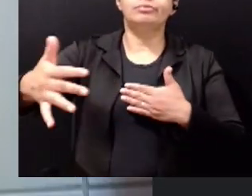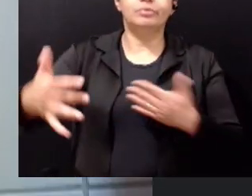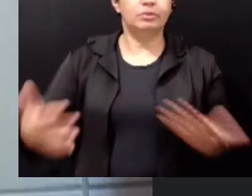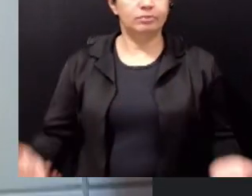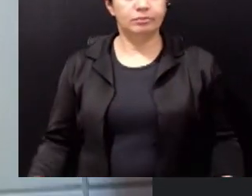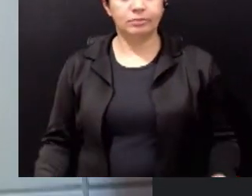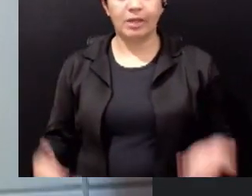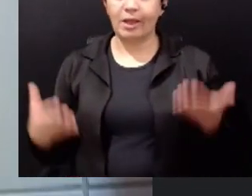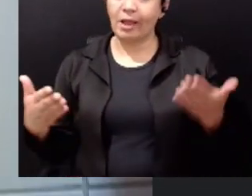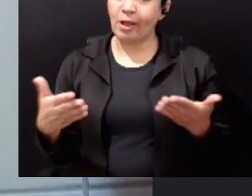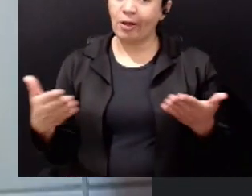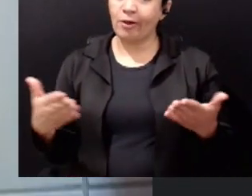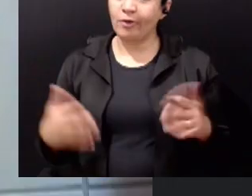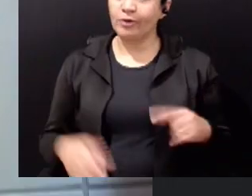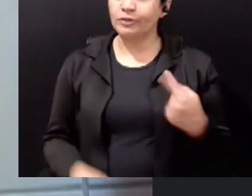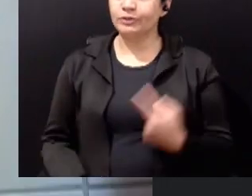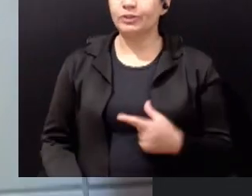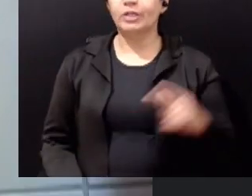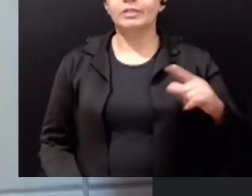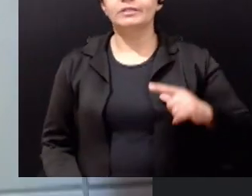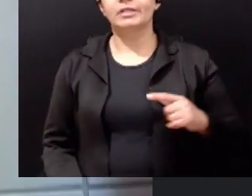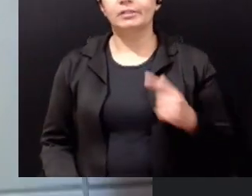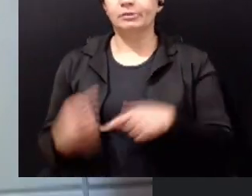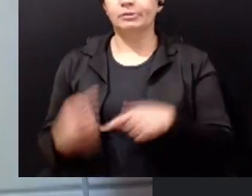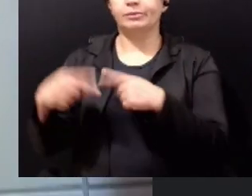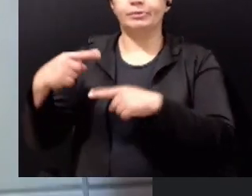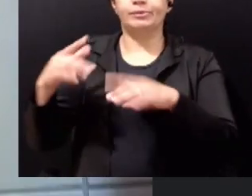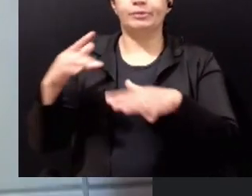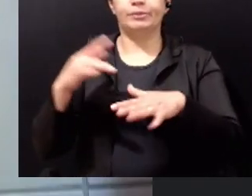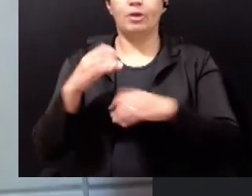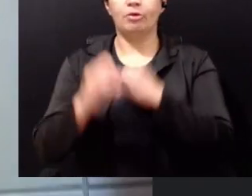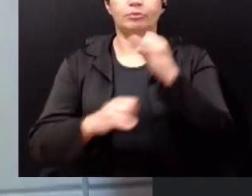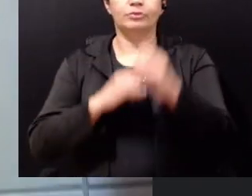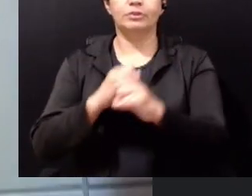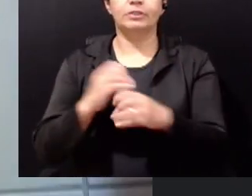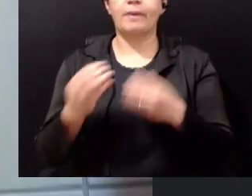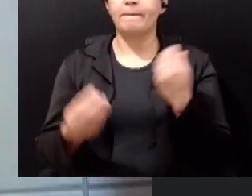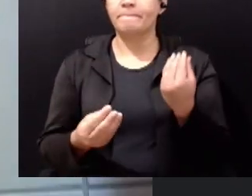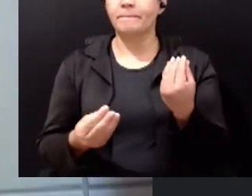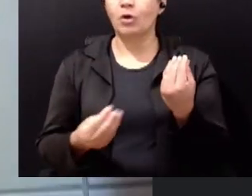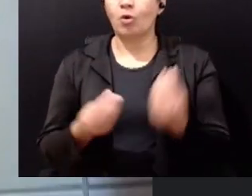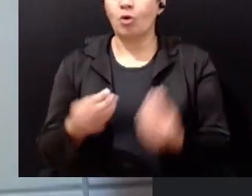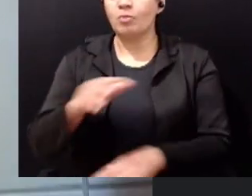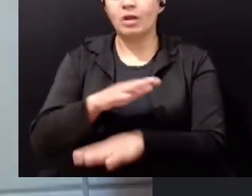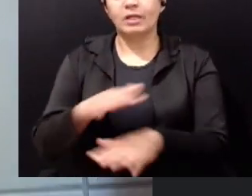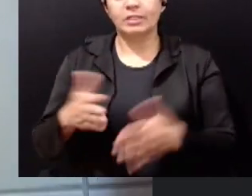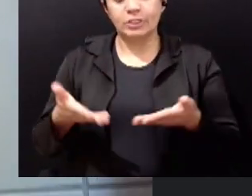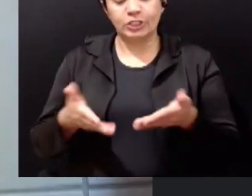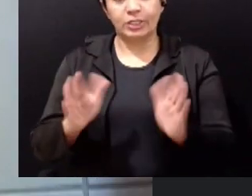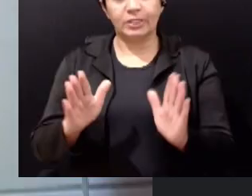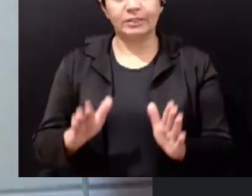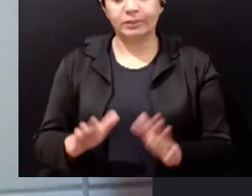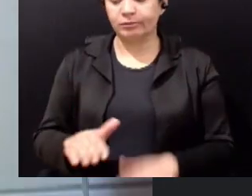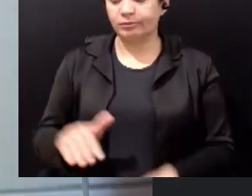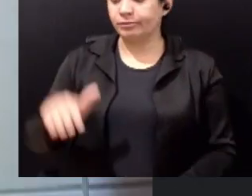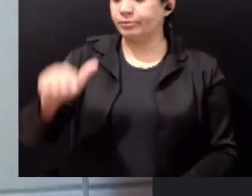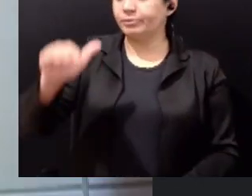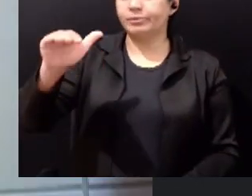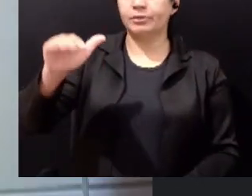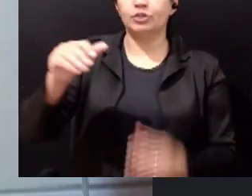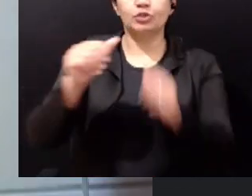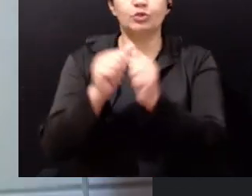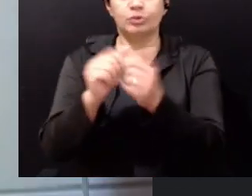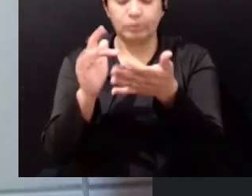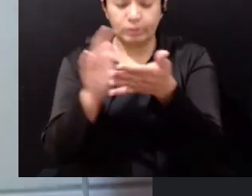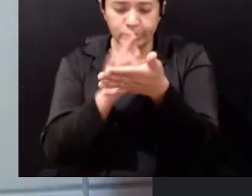agora que a gente está tendo essa revolução aí digital, mas como é que vai ser isso, essa criança que nasceu ali, cresceu, já com as